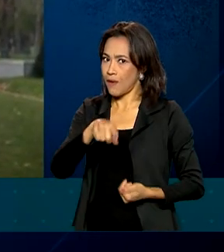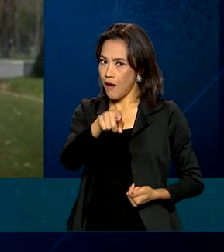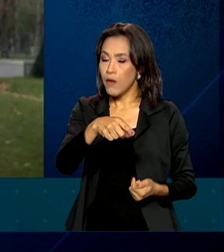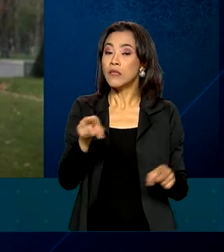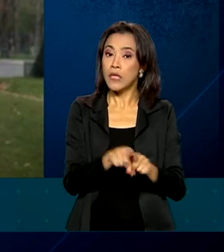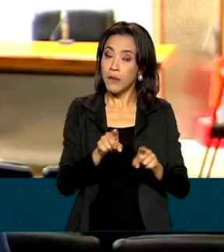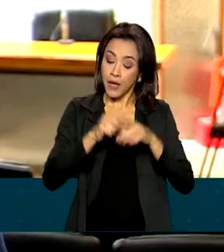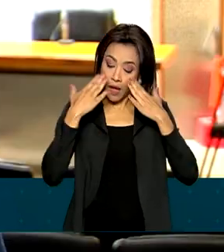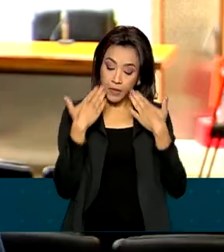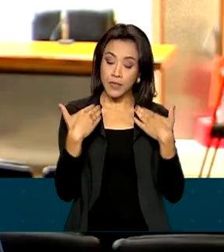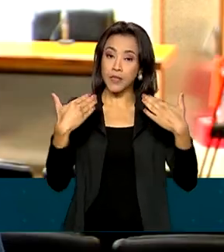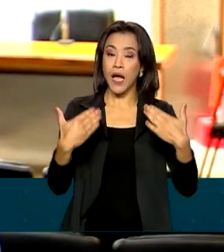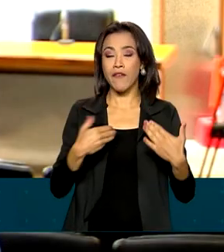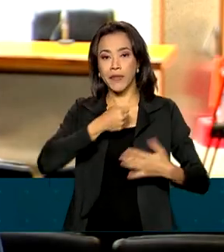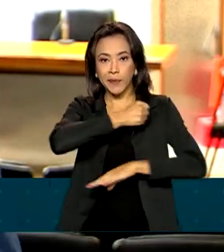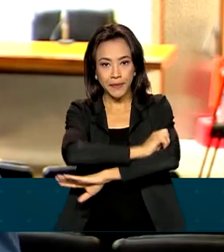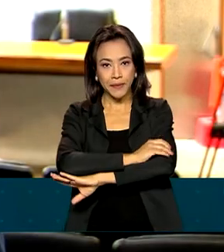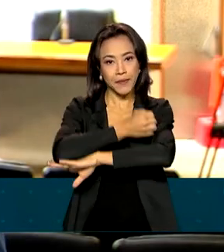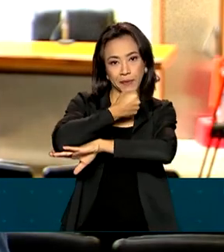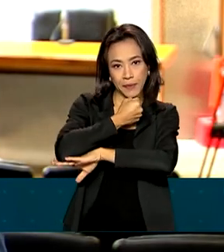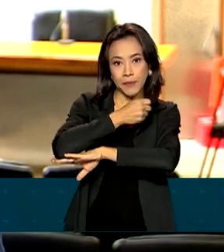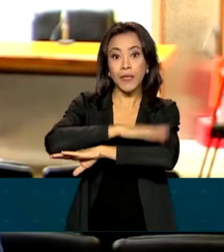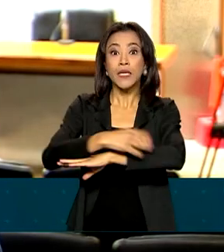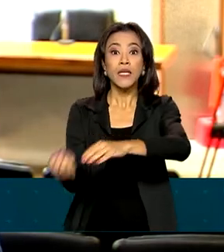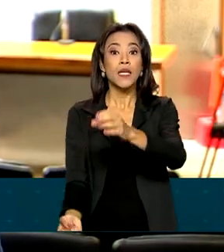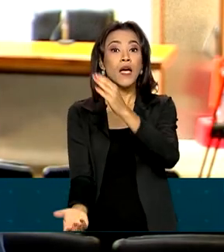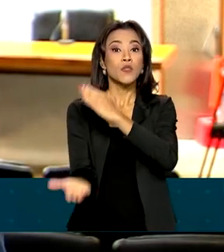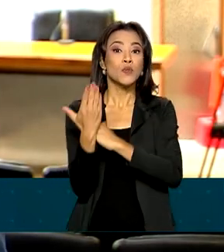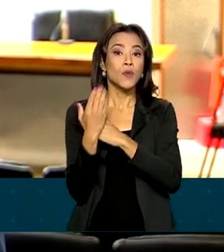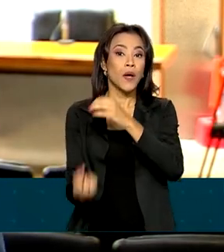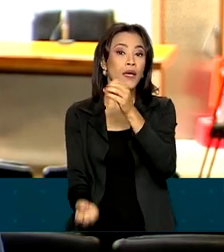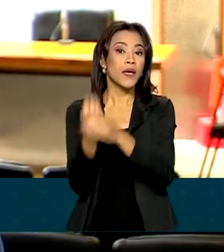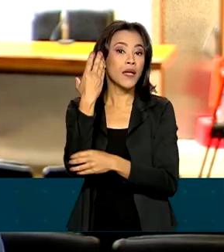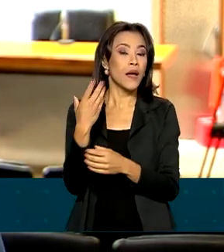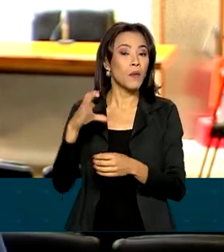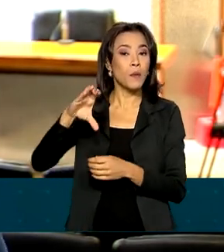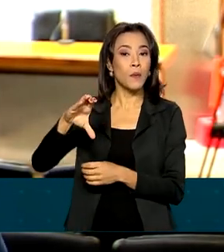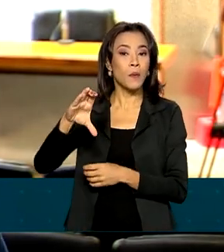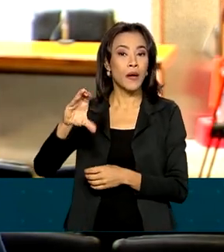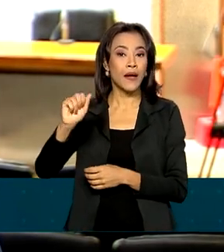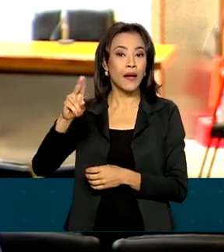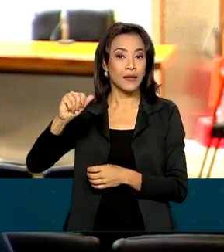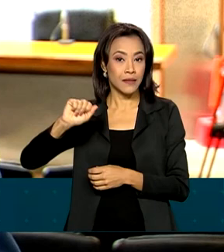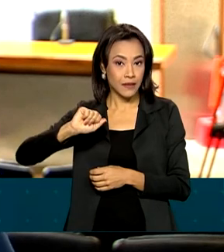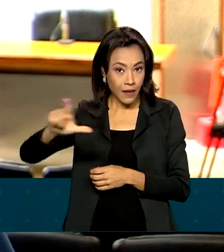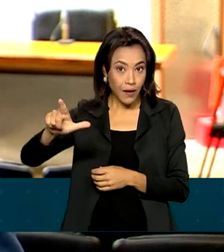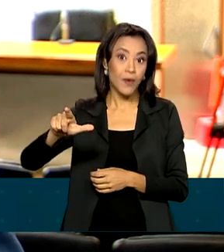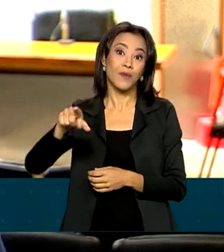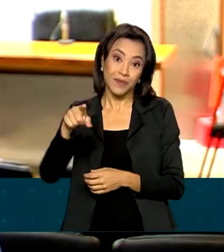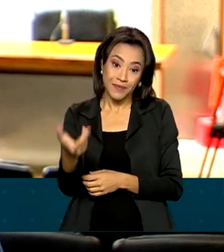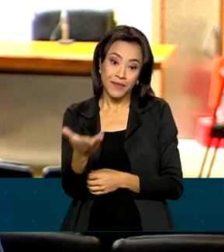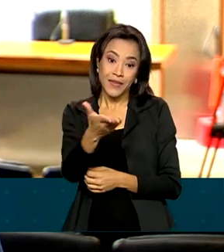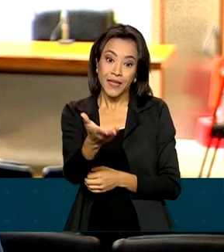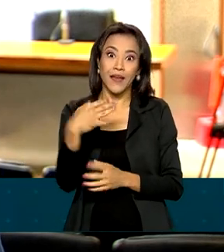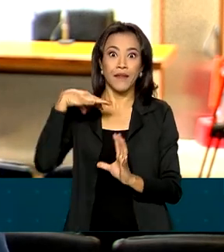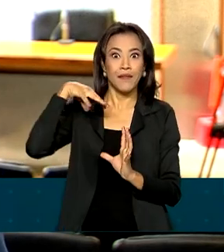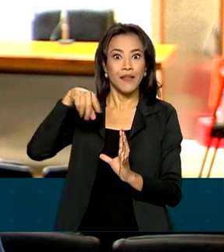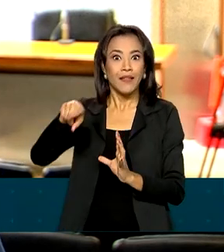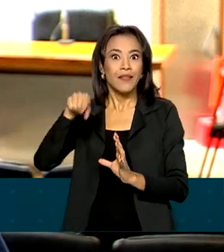foi apresentador e participou da criação do canal integración que originou a TV Brasil internacional